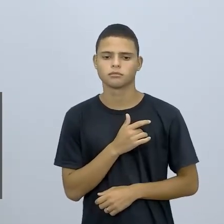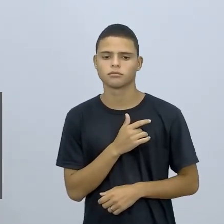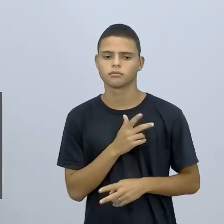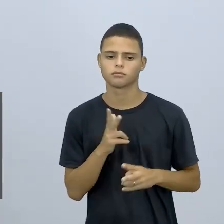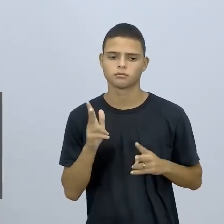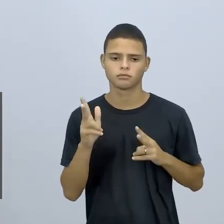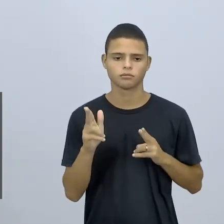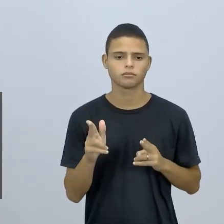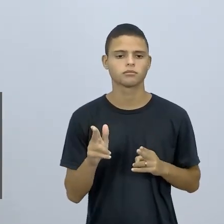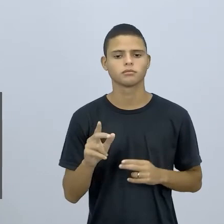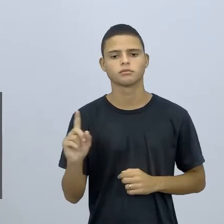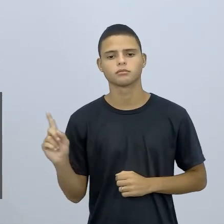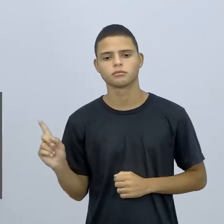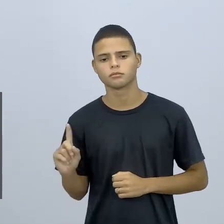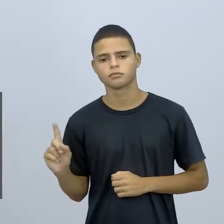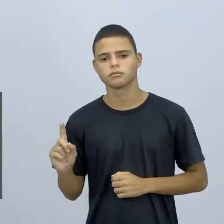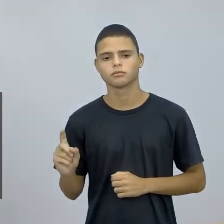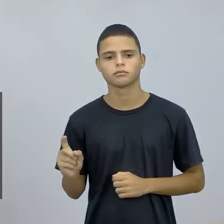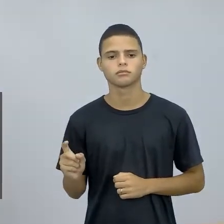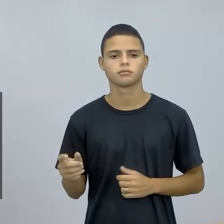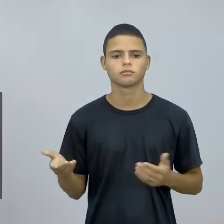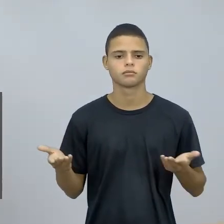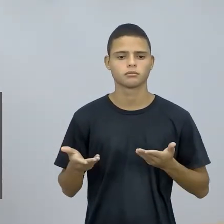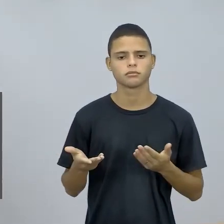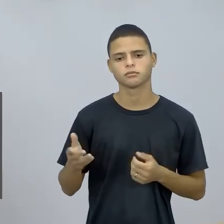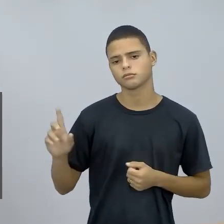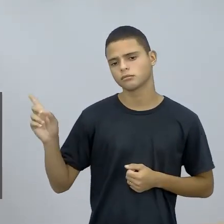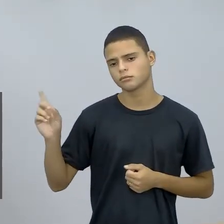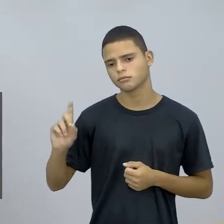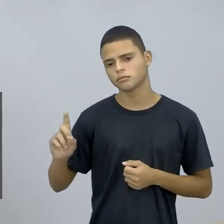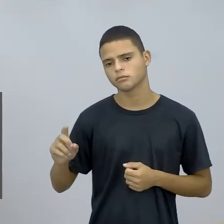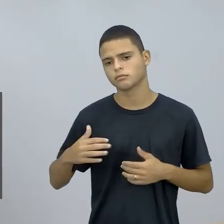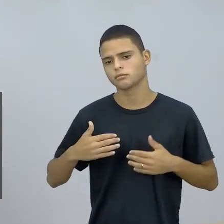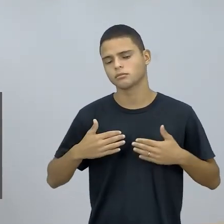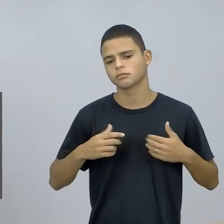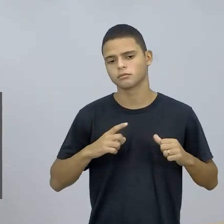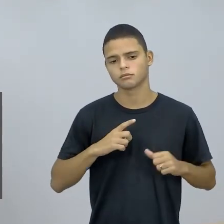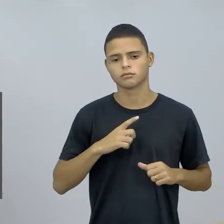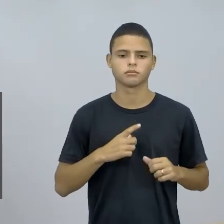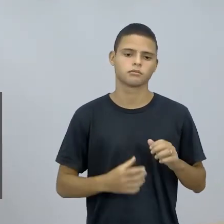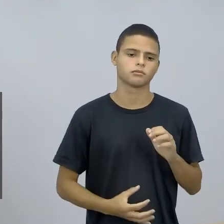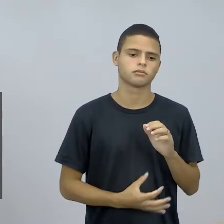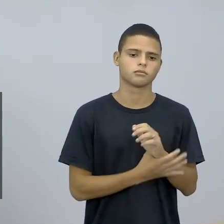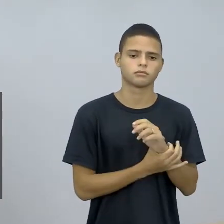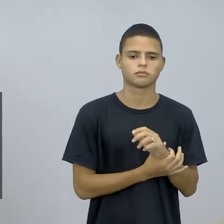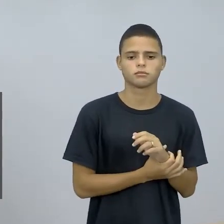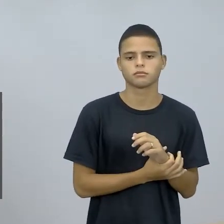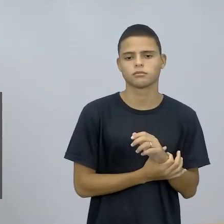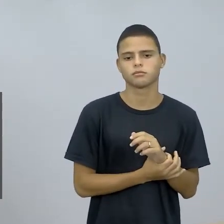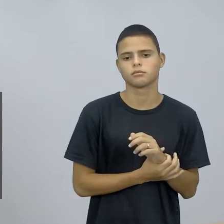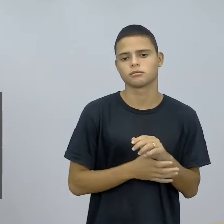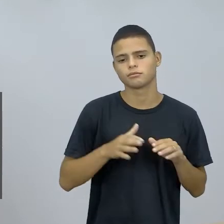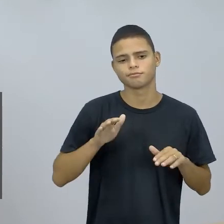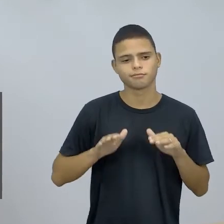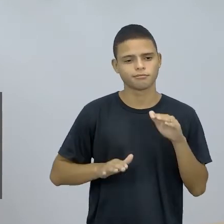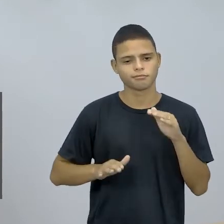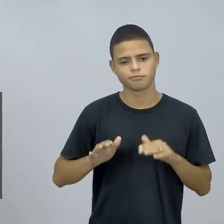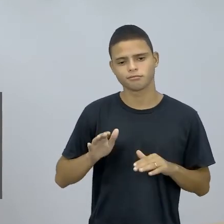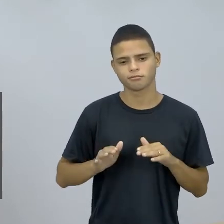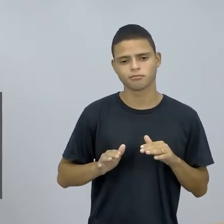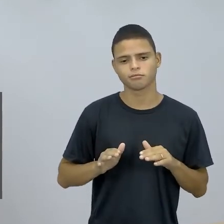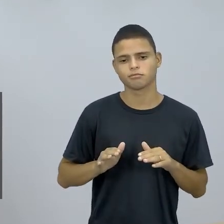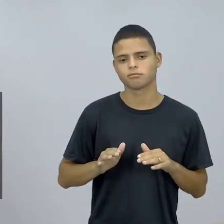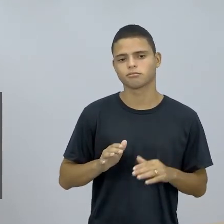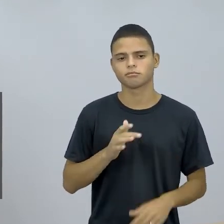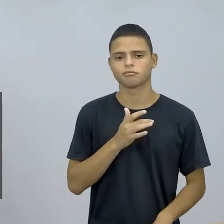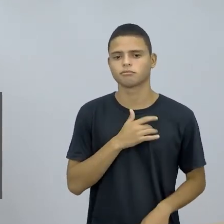forma ainda? Não, hoje não, porque eu tenho segurança, eu sei o caminho. Eu só fico, às vezes, aí buscando estratégias, eu